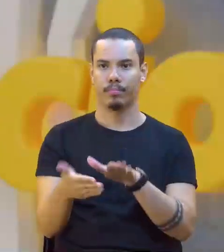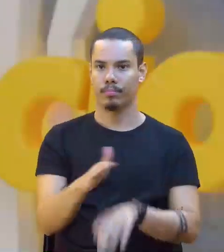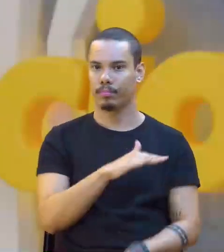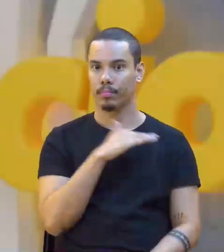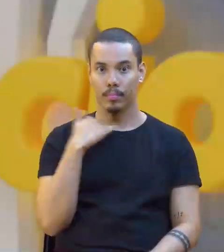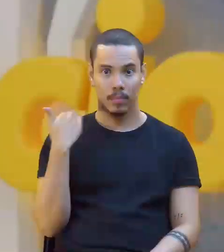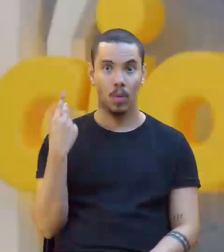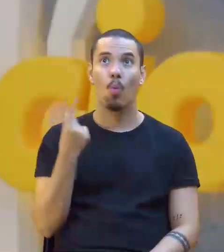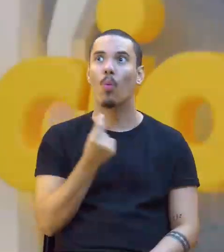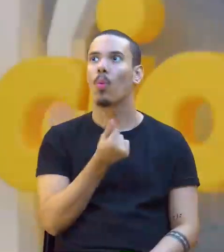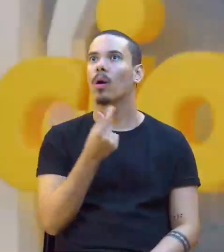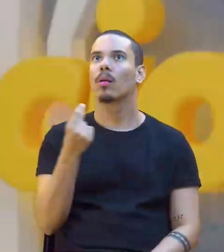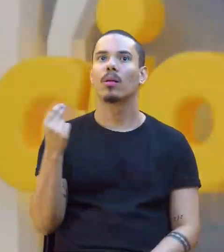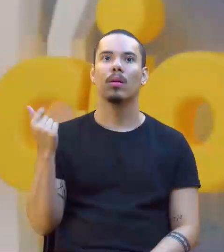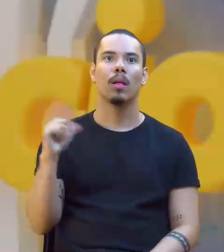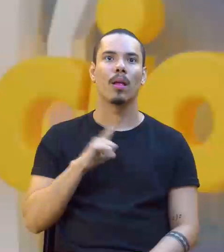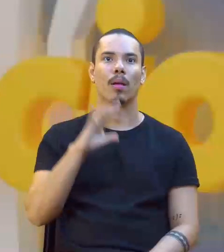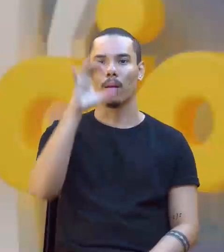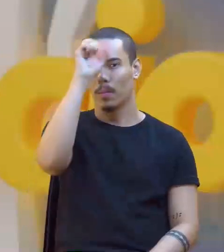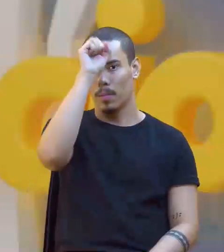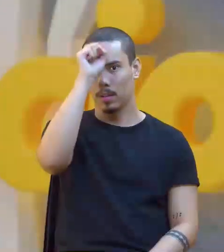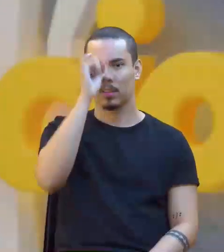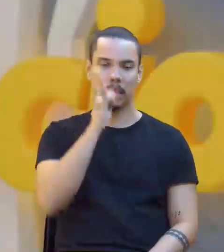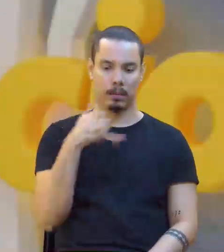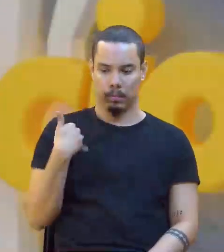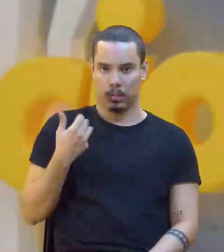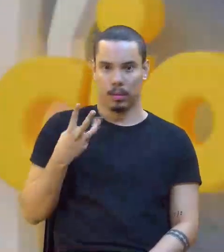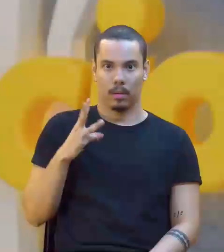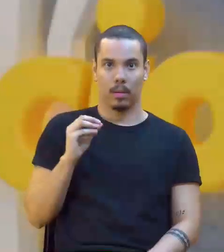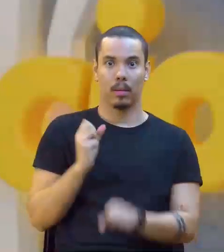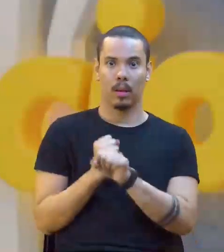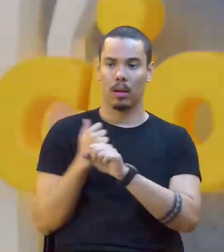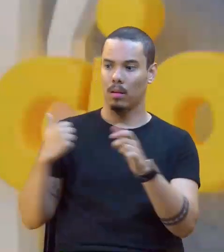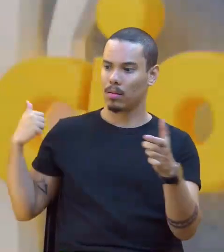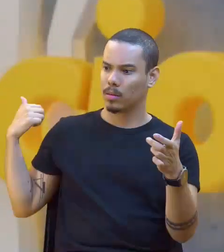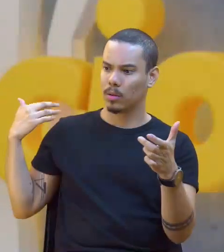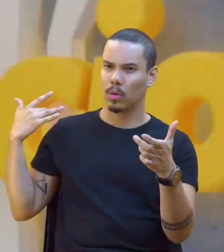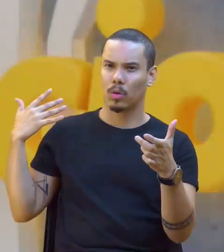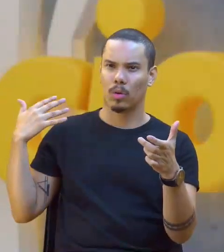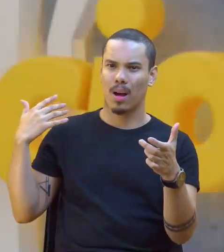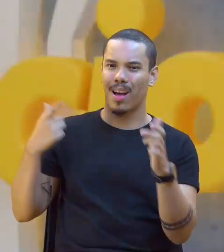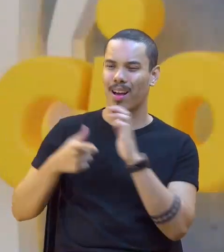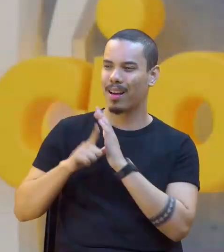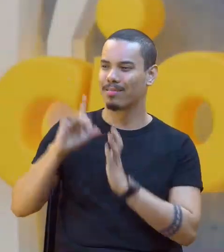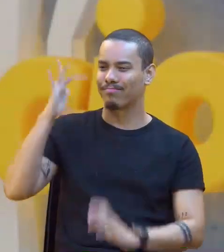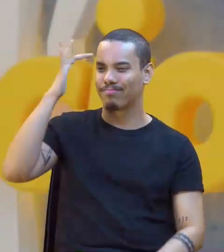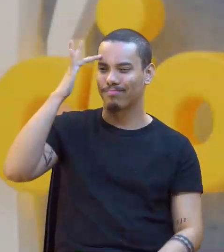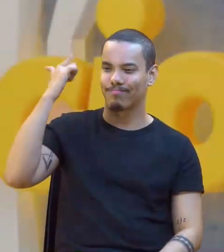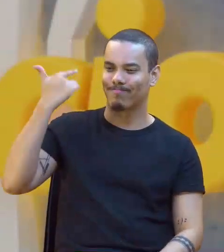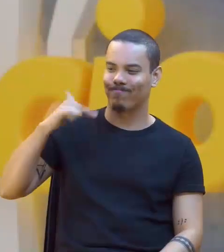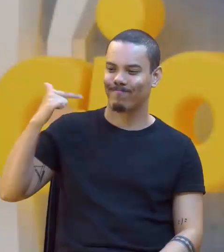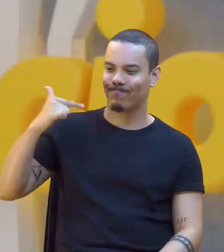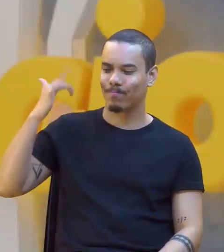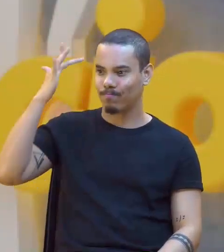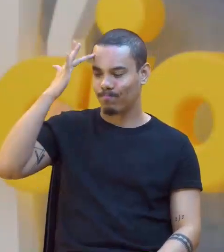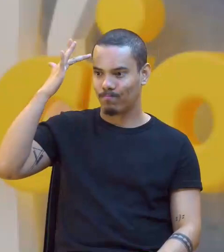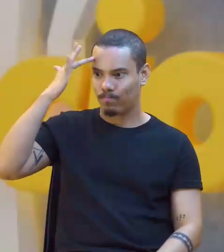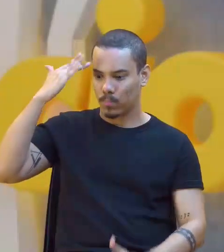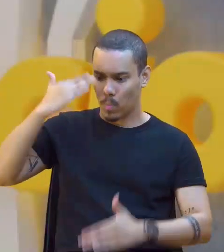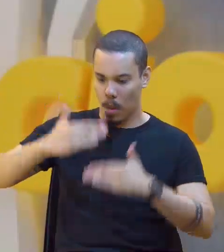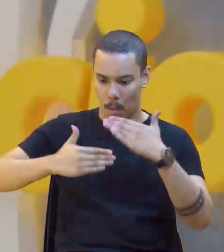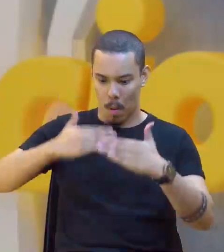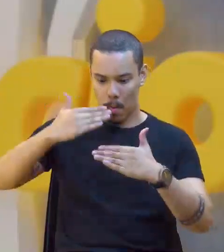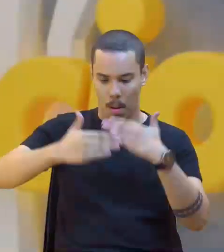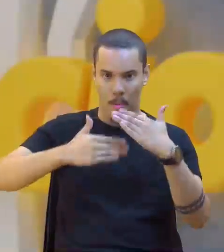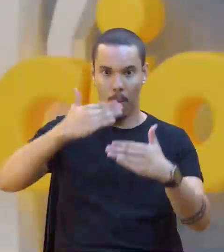coisa eu aprendi aos 30 anos. Que, meu Deus, como eu era imatura, como eu não